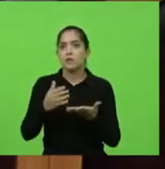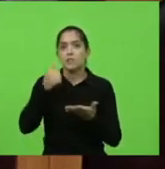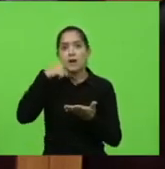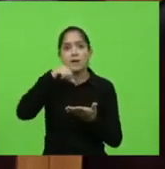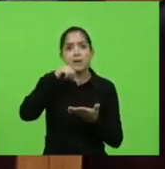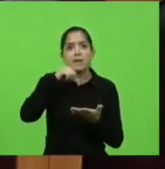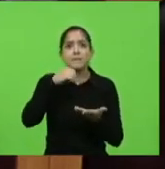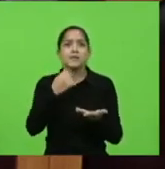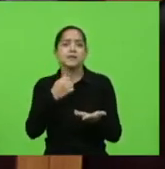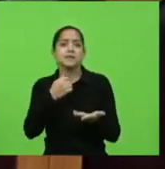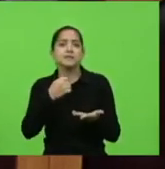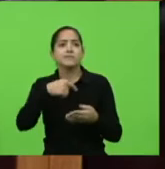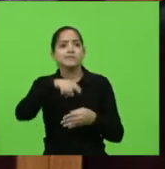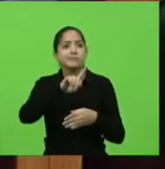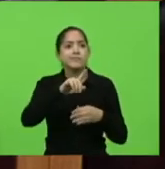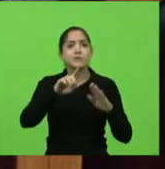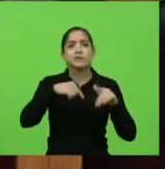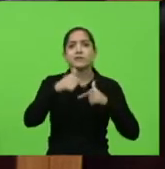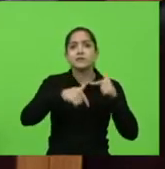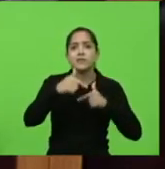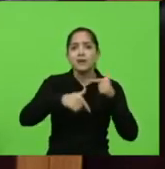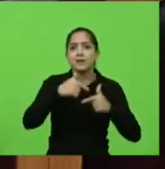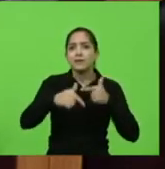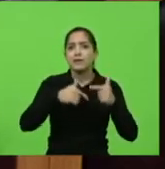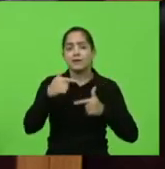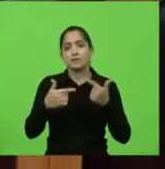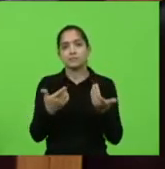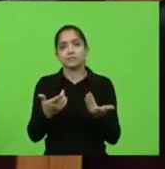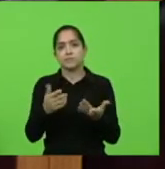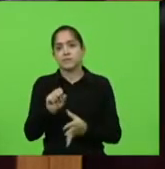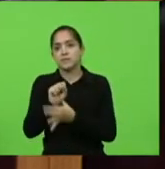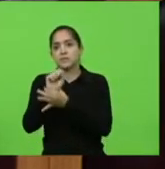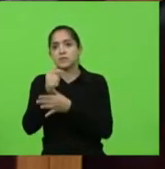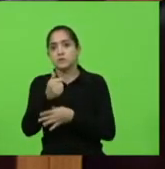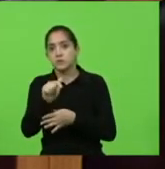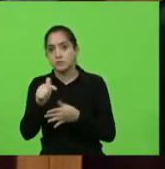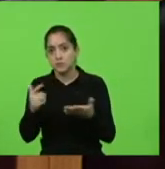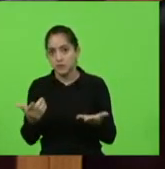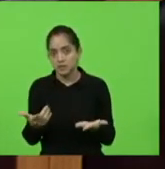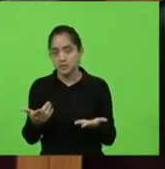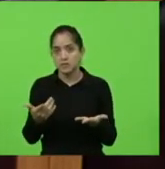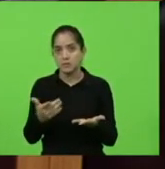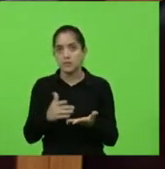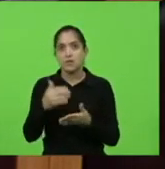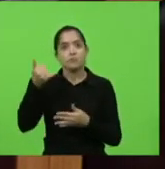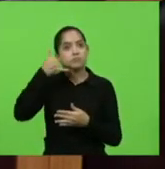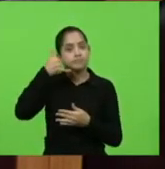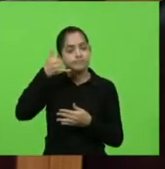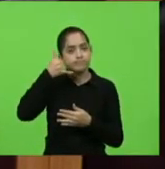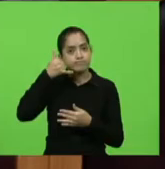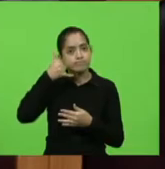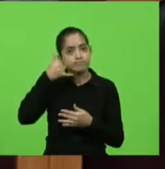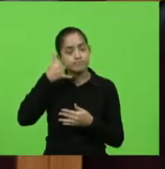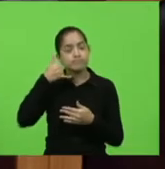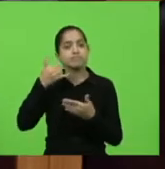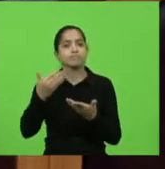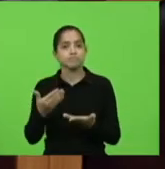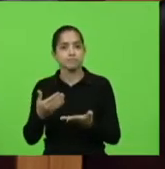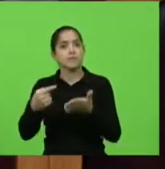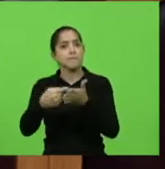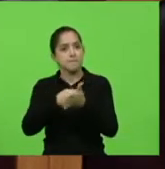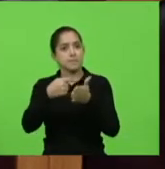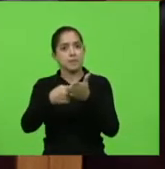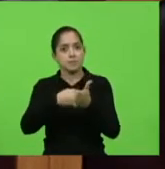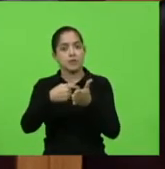trabalhar sem segurança, tendo medo? Muitas perguntas me ligaram, muitas pessoas me ligaram, me procuraram fazendo essa